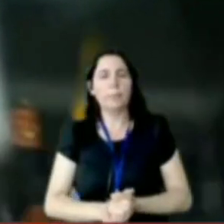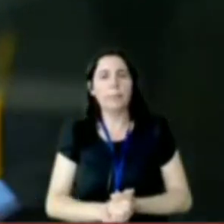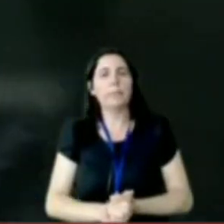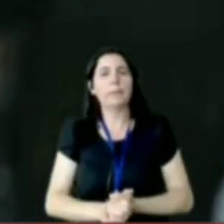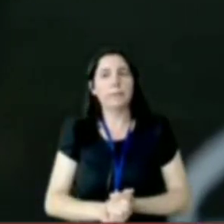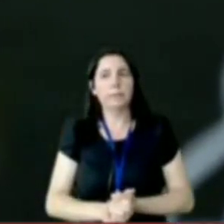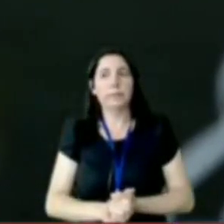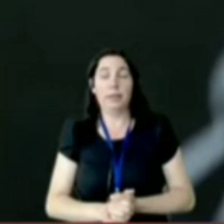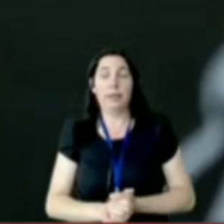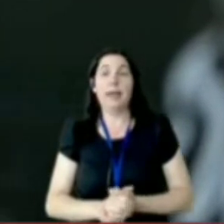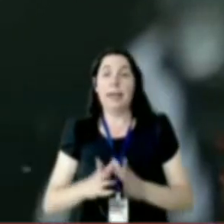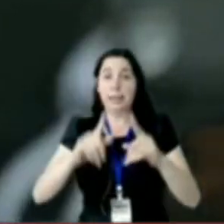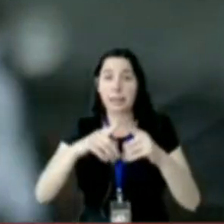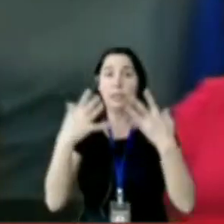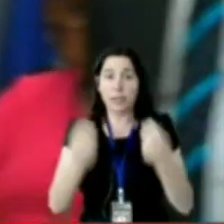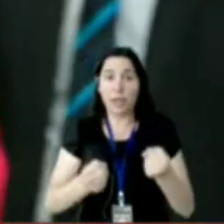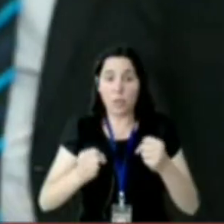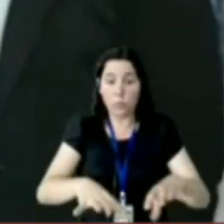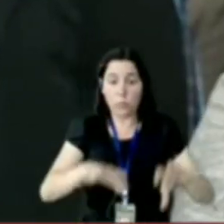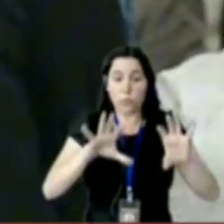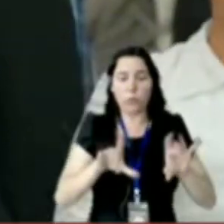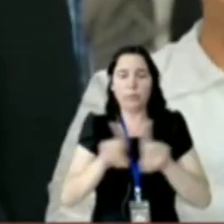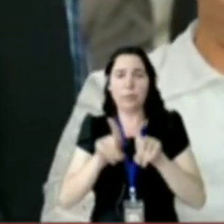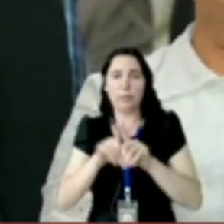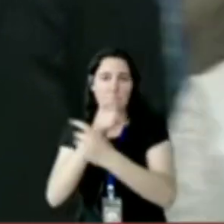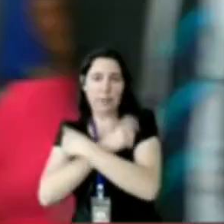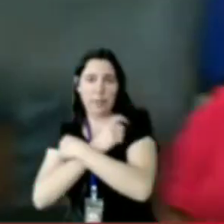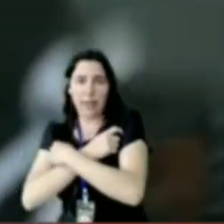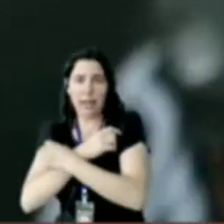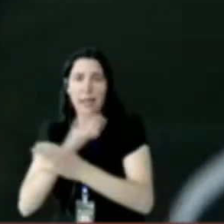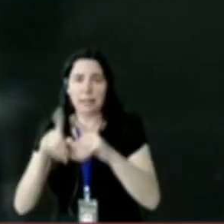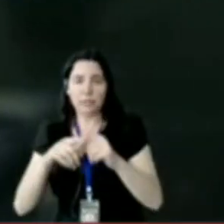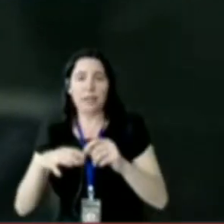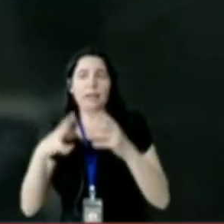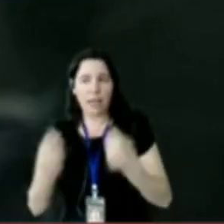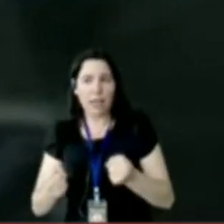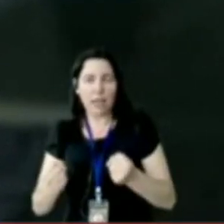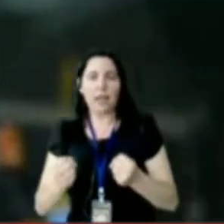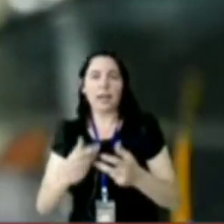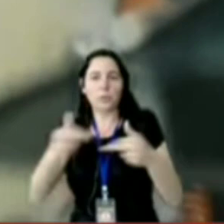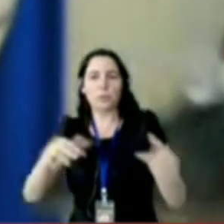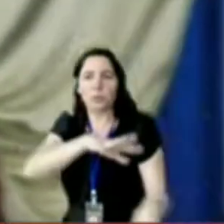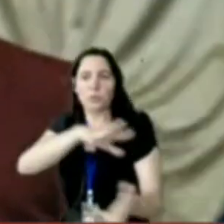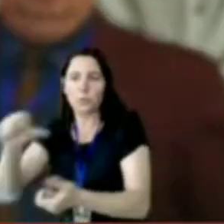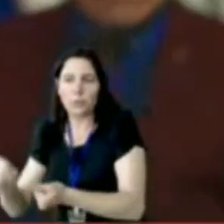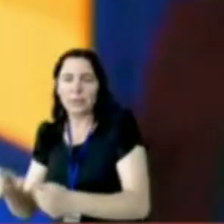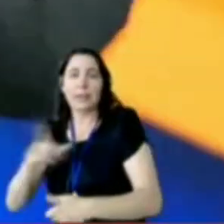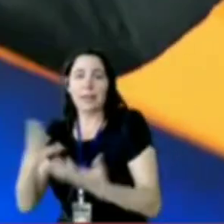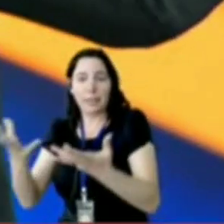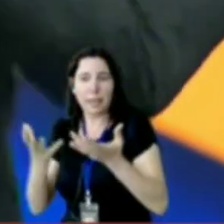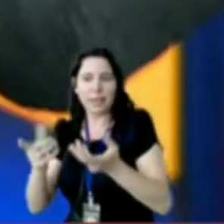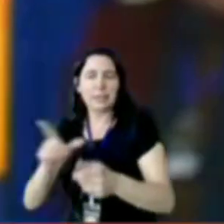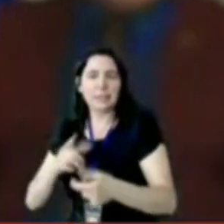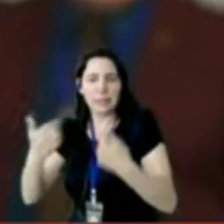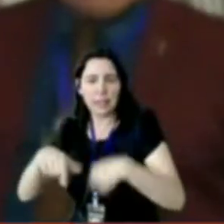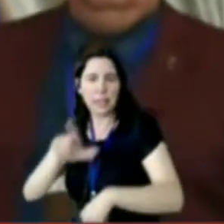Faraó. A igreja quer os poderes do secularismo. A igreja quer ser cabeça lá no mundo. Por isso estão se brigando pela internet aí,